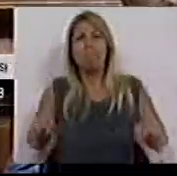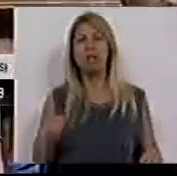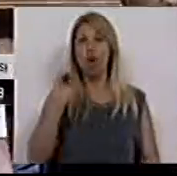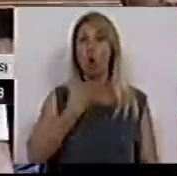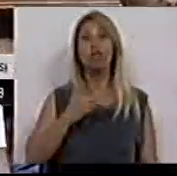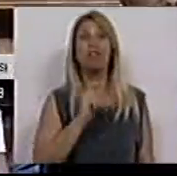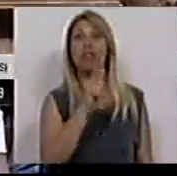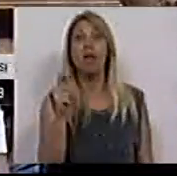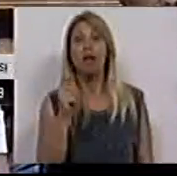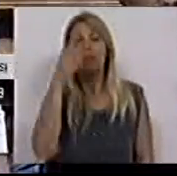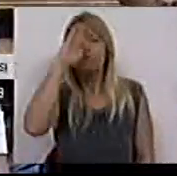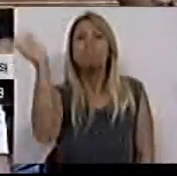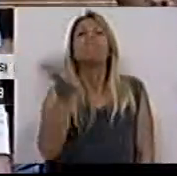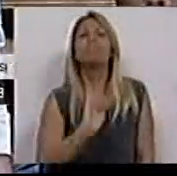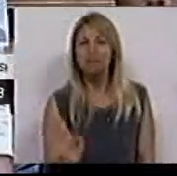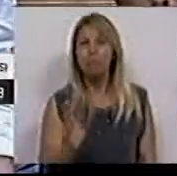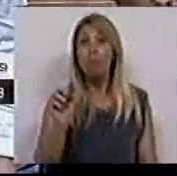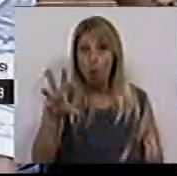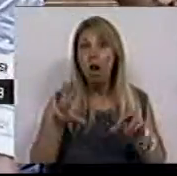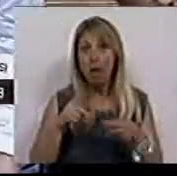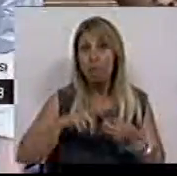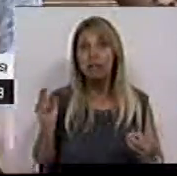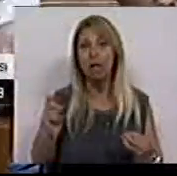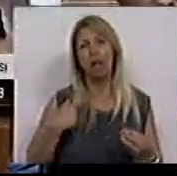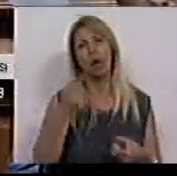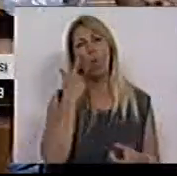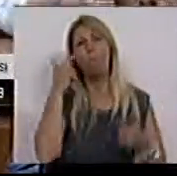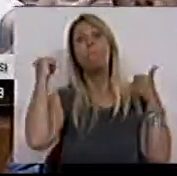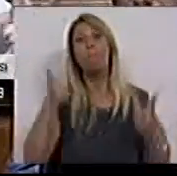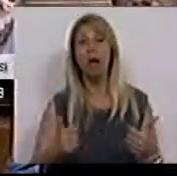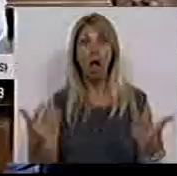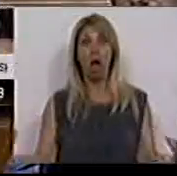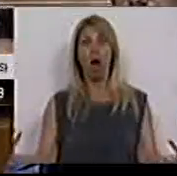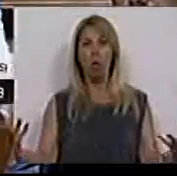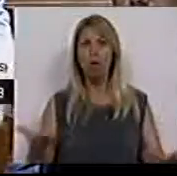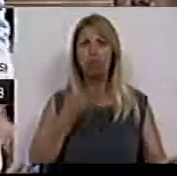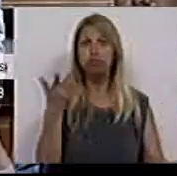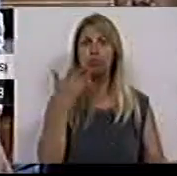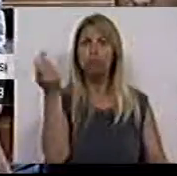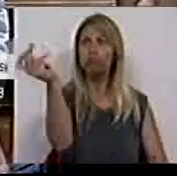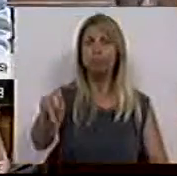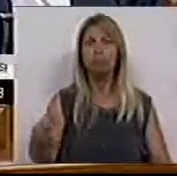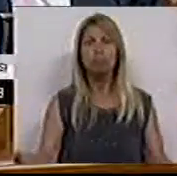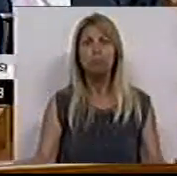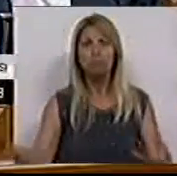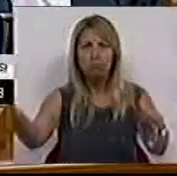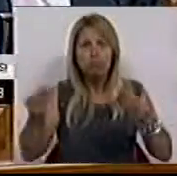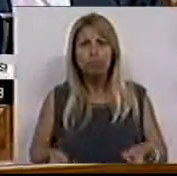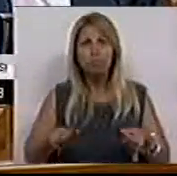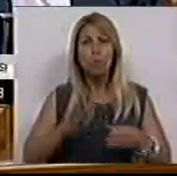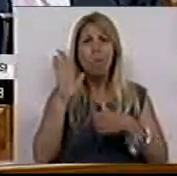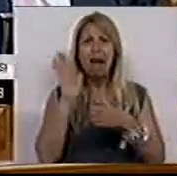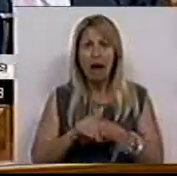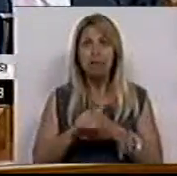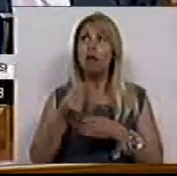Saídas limpas conhecemos bem. E agora chegamos ao cúmulo deste episódio, que é que nos apresentam uma carta